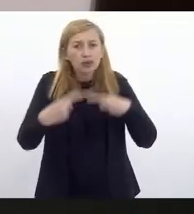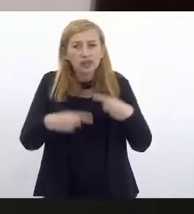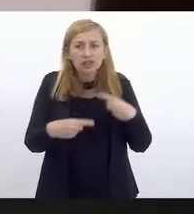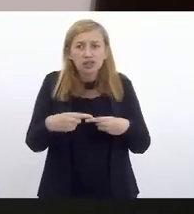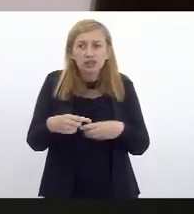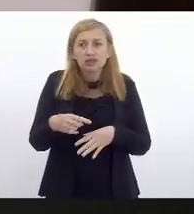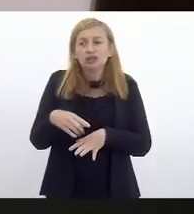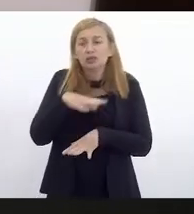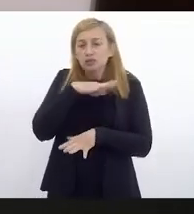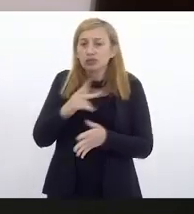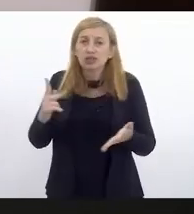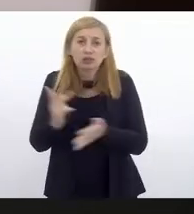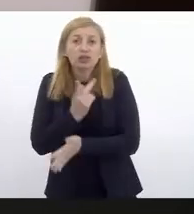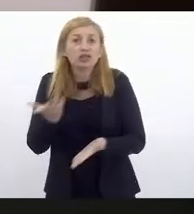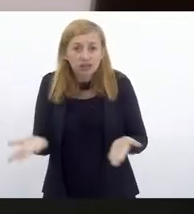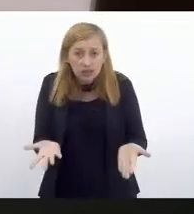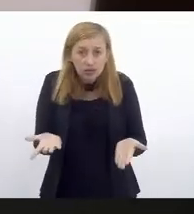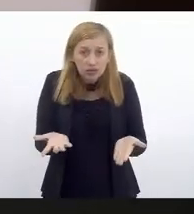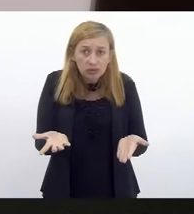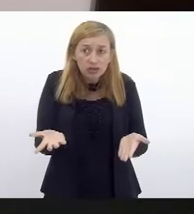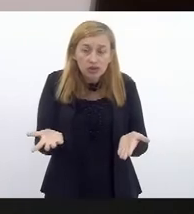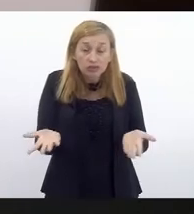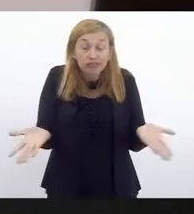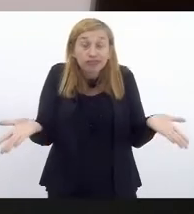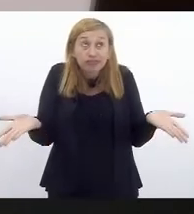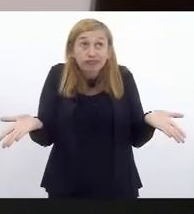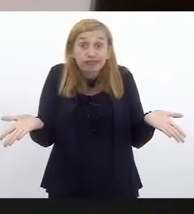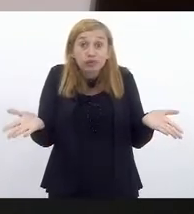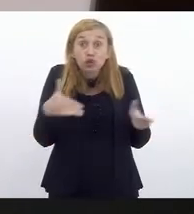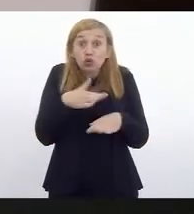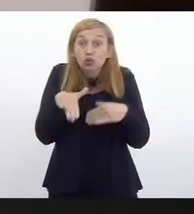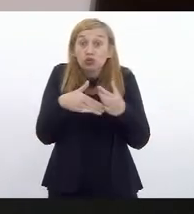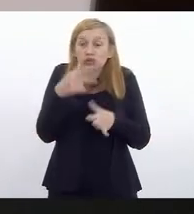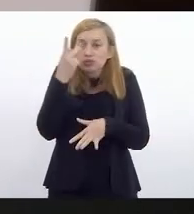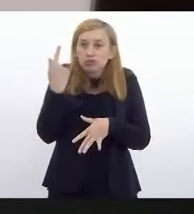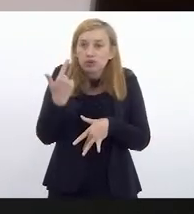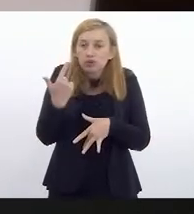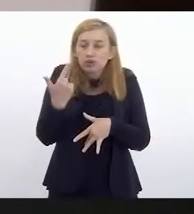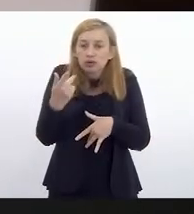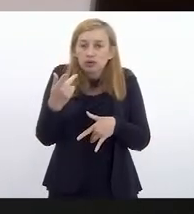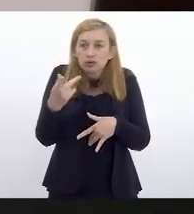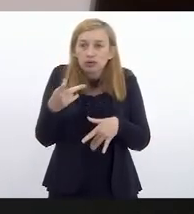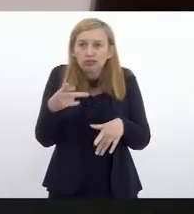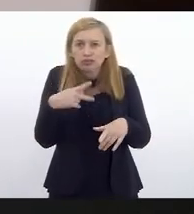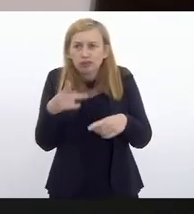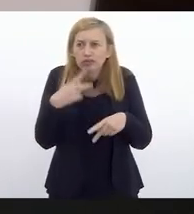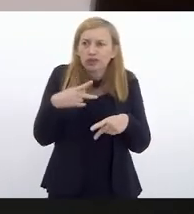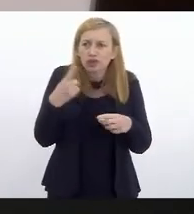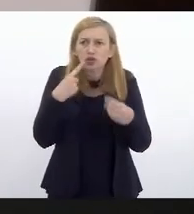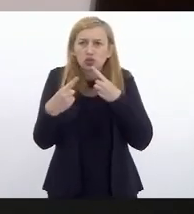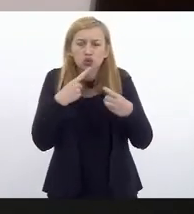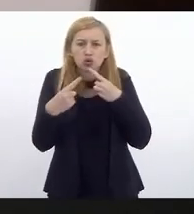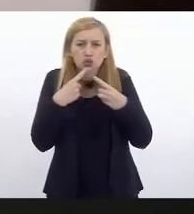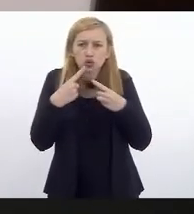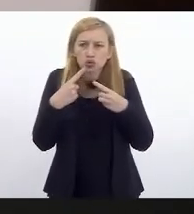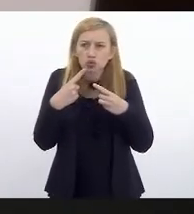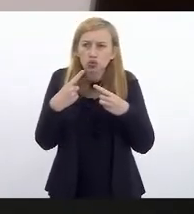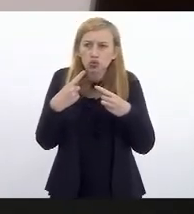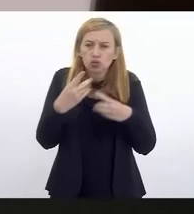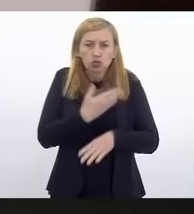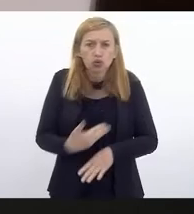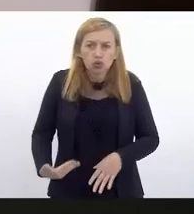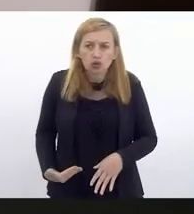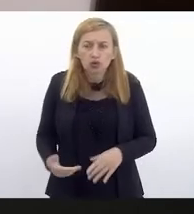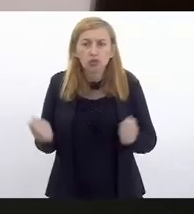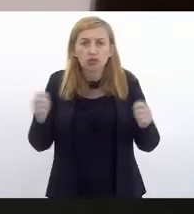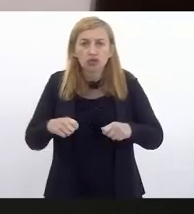devastadora que está sendo feita, e todo mundo comenta, discute. As autoridades competentes que estão